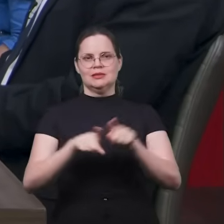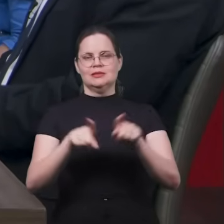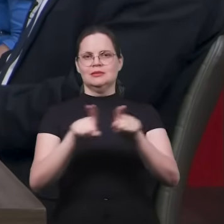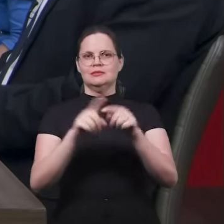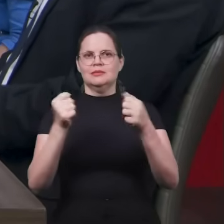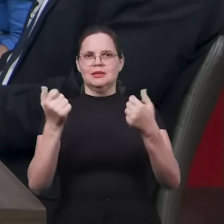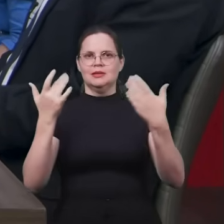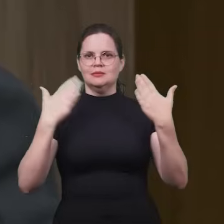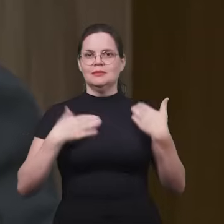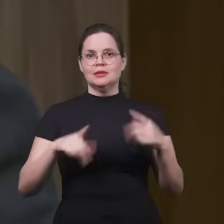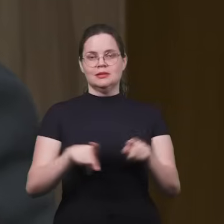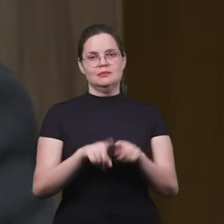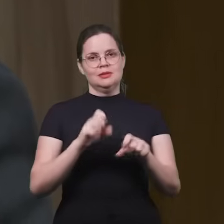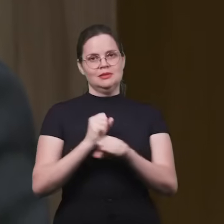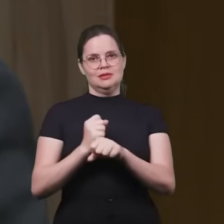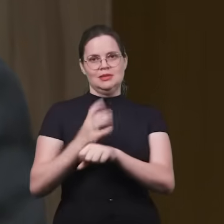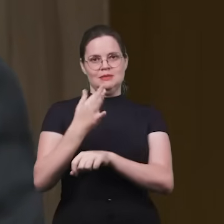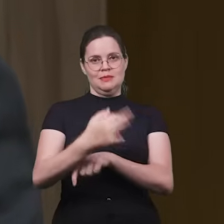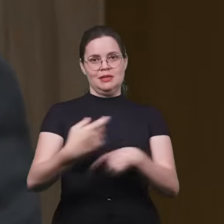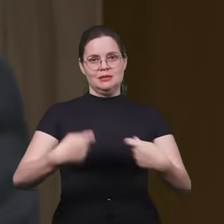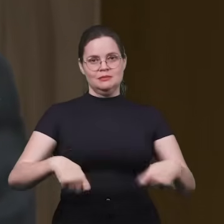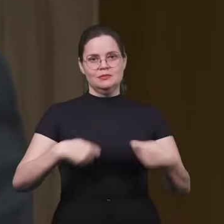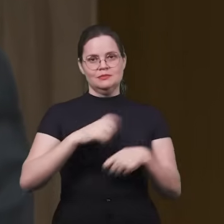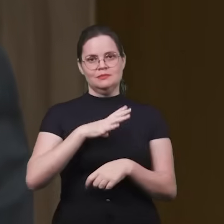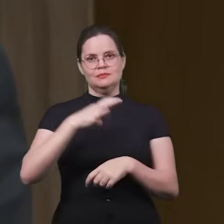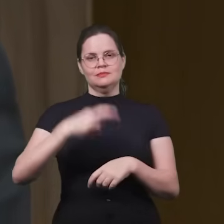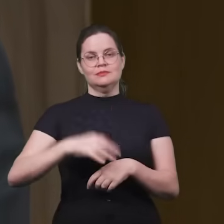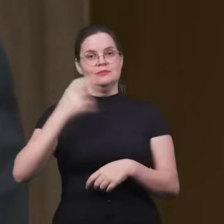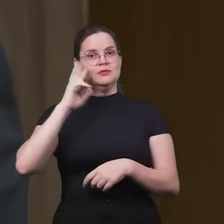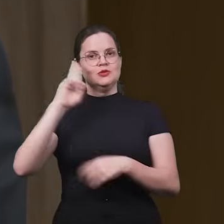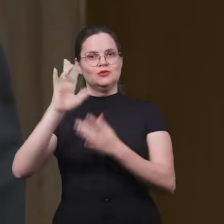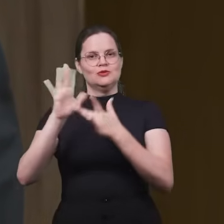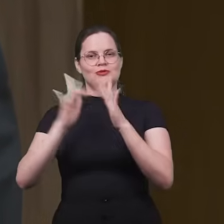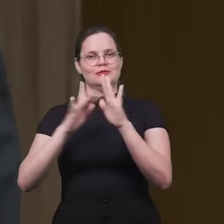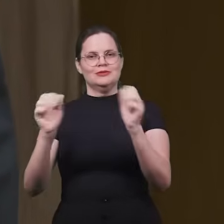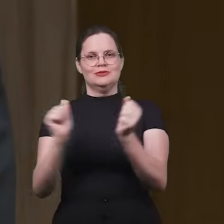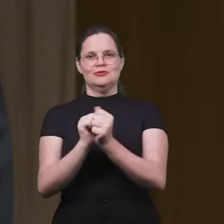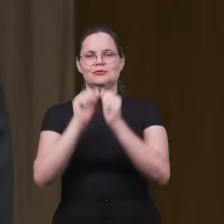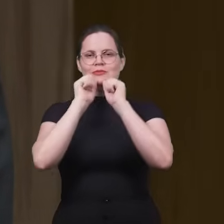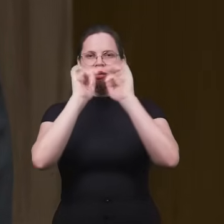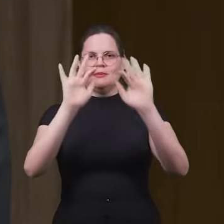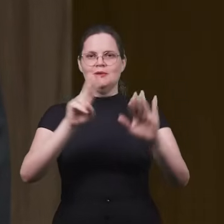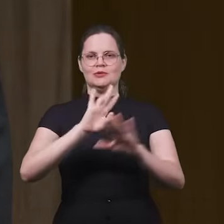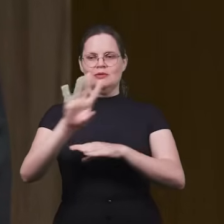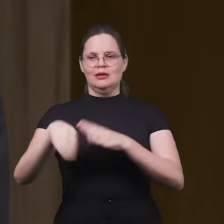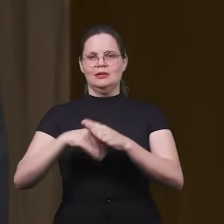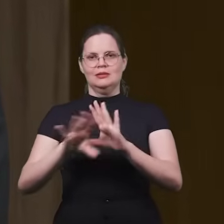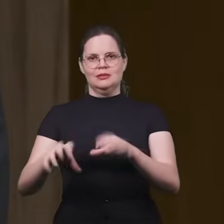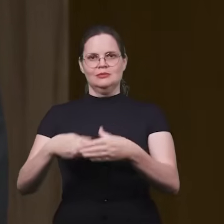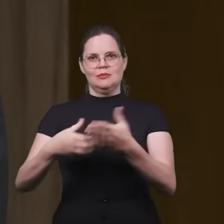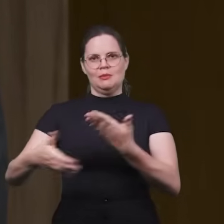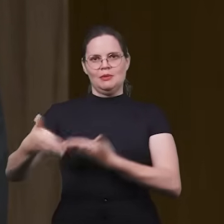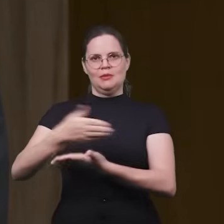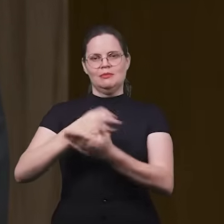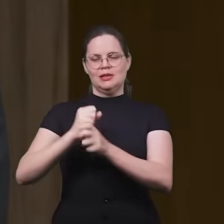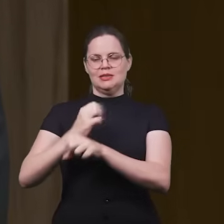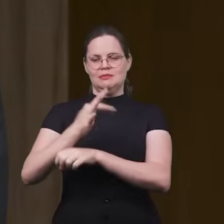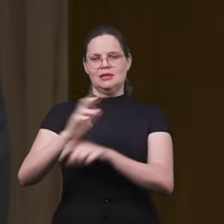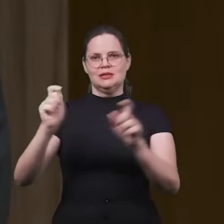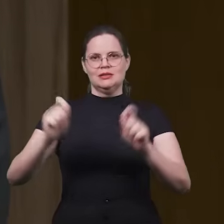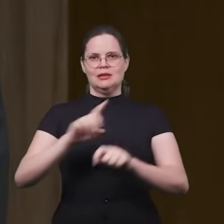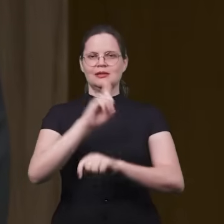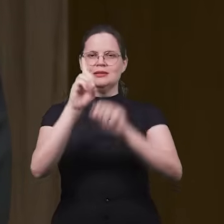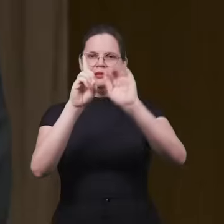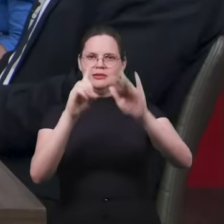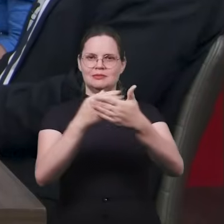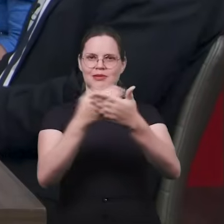bênção, precisam de esperança e tenho a certeza em Jesus, no corpo, há esperança para aquele que crê. Deus